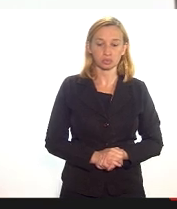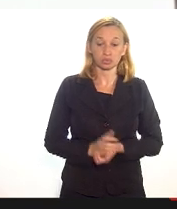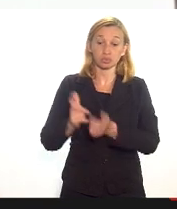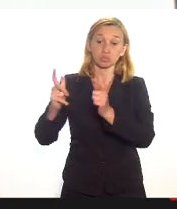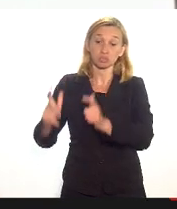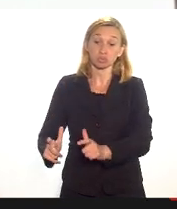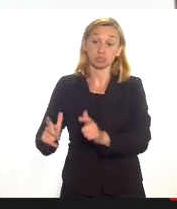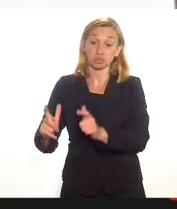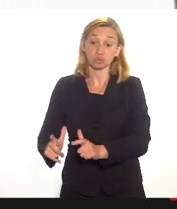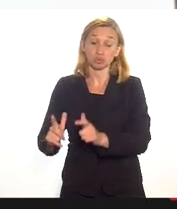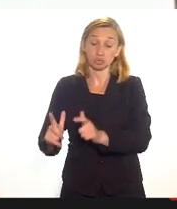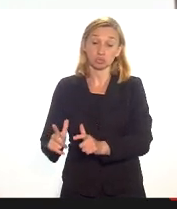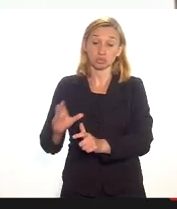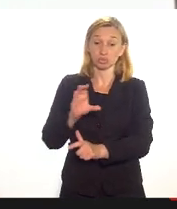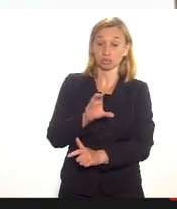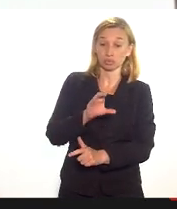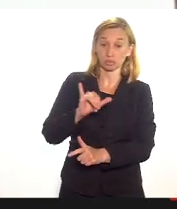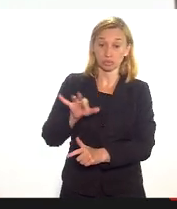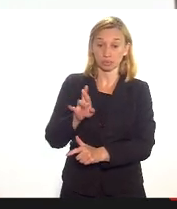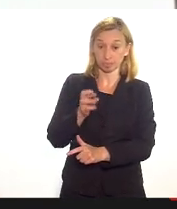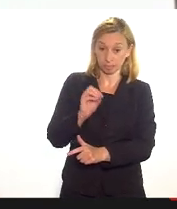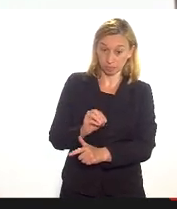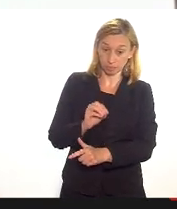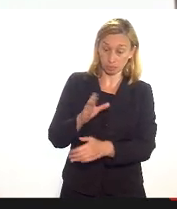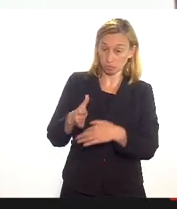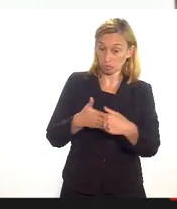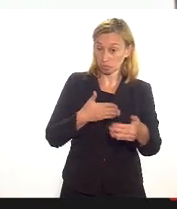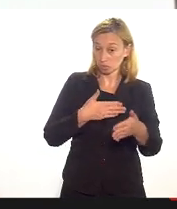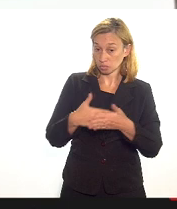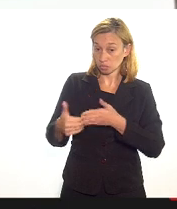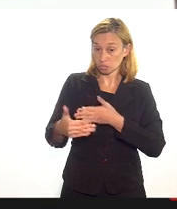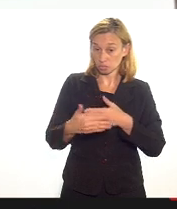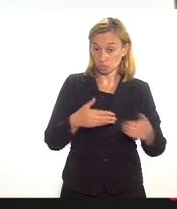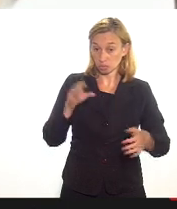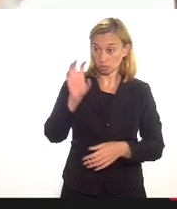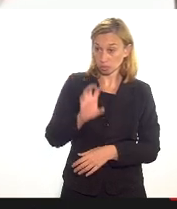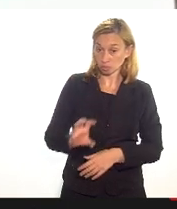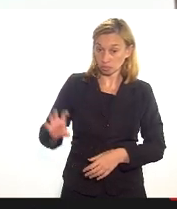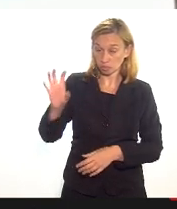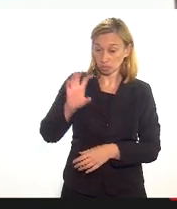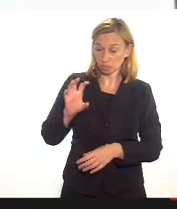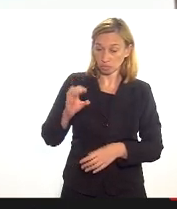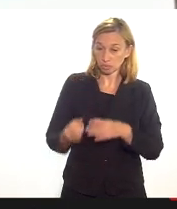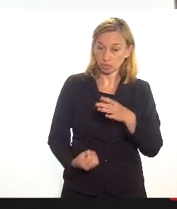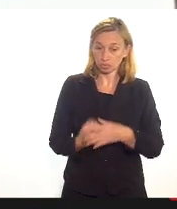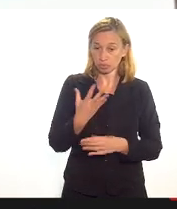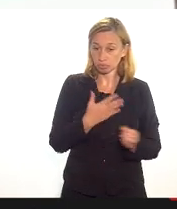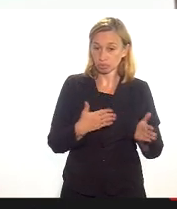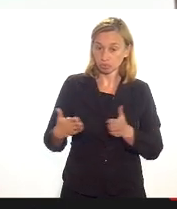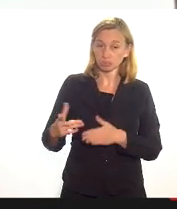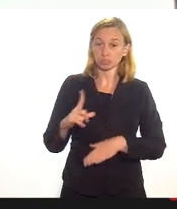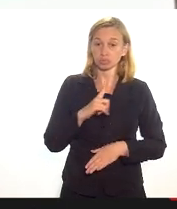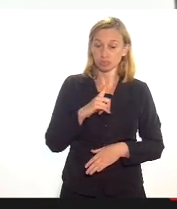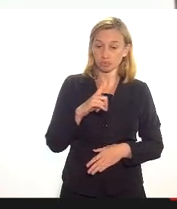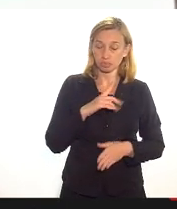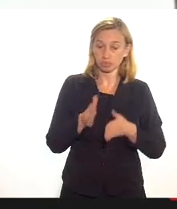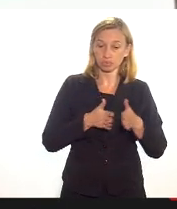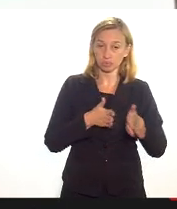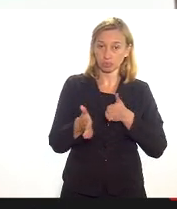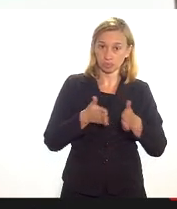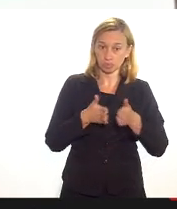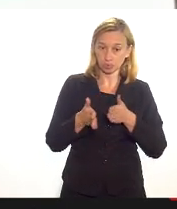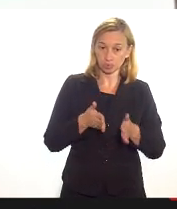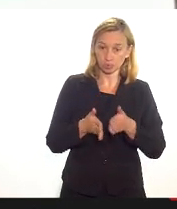territorial do Cipetro, que qualquer estado produtor terá os acessos